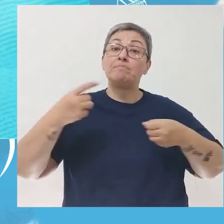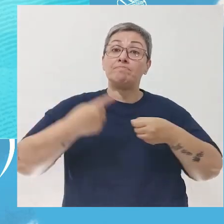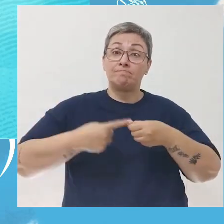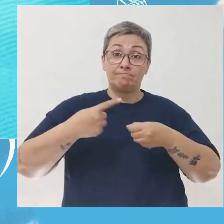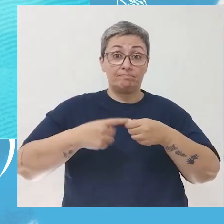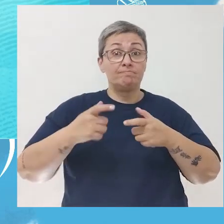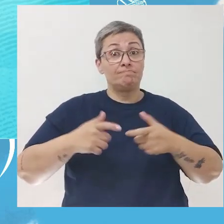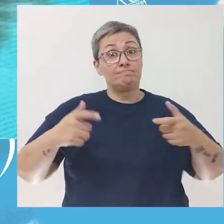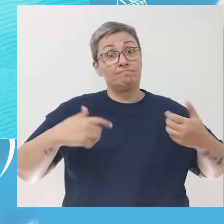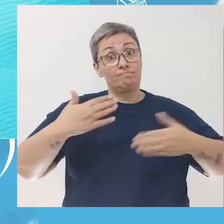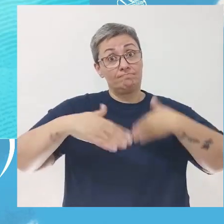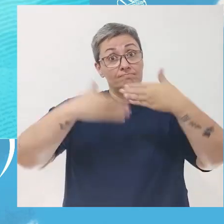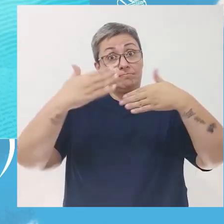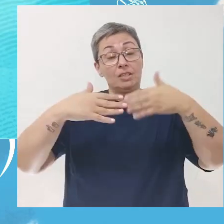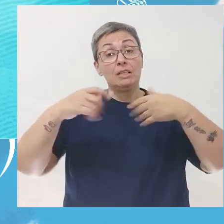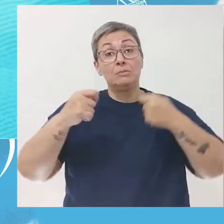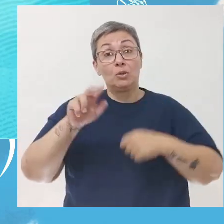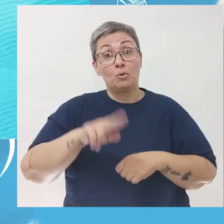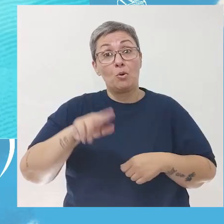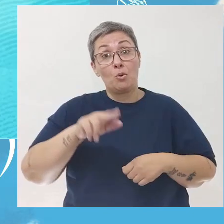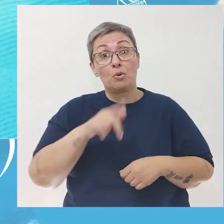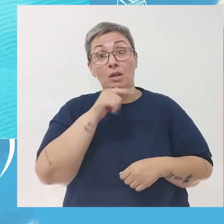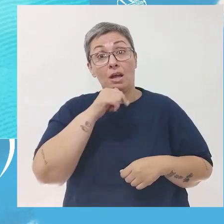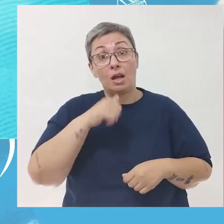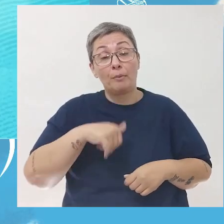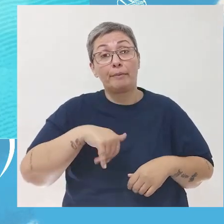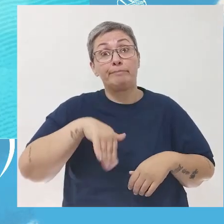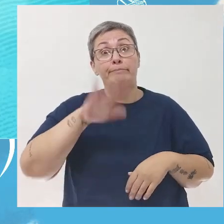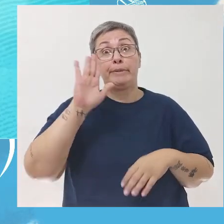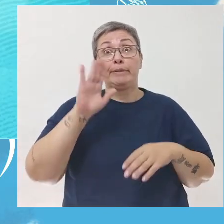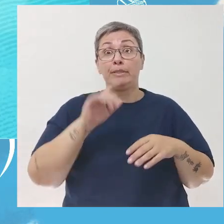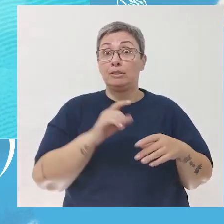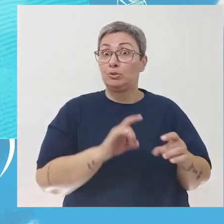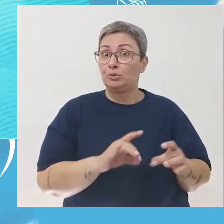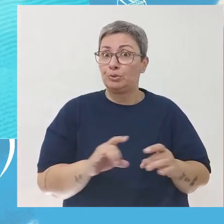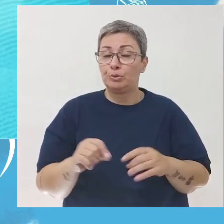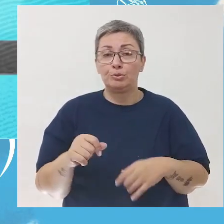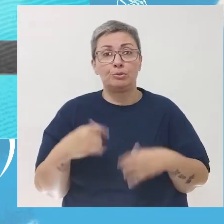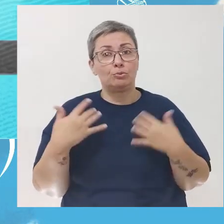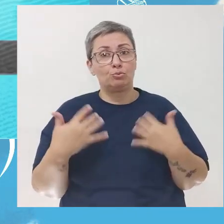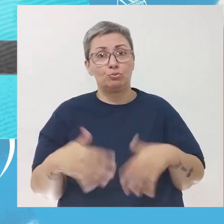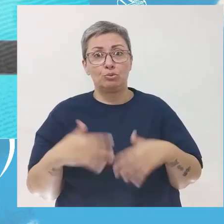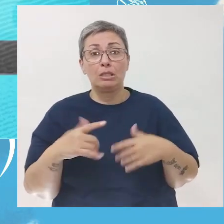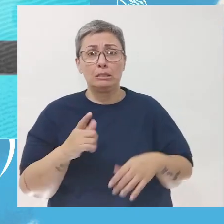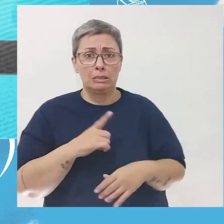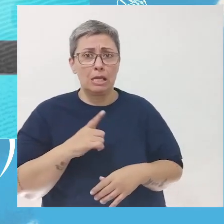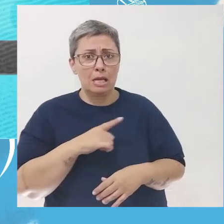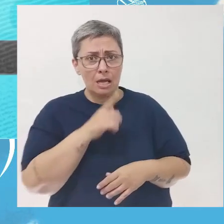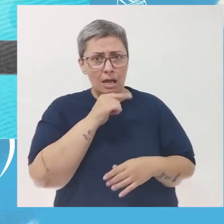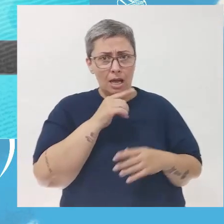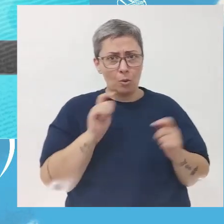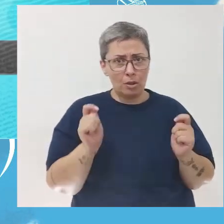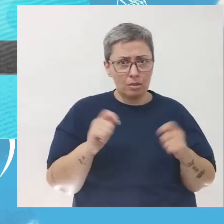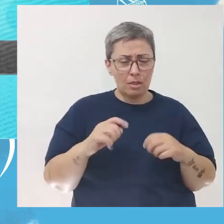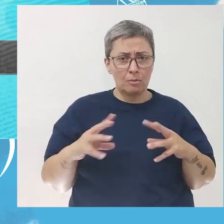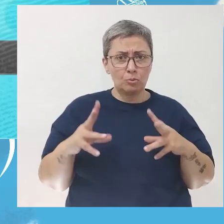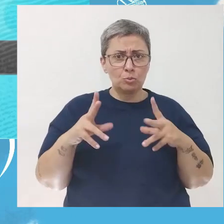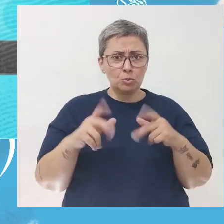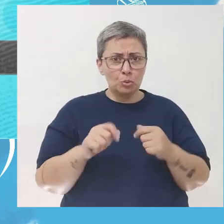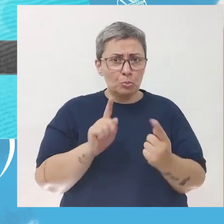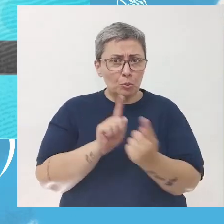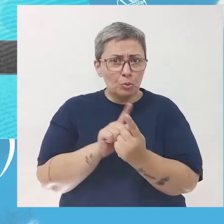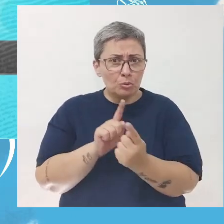e se desenvolvem, e a demanda por água aumenta todo dia. Mas temos água suficiente para atender essa